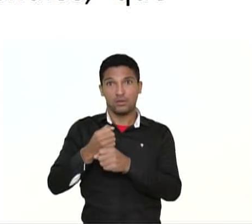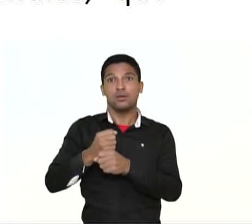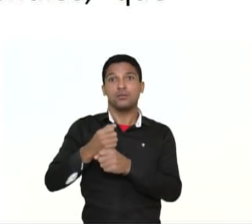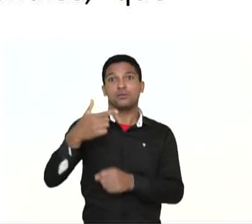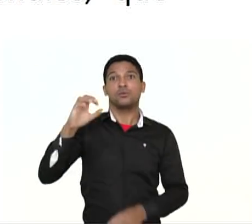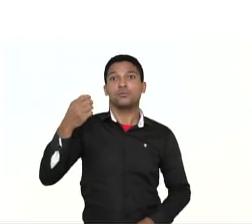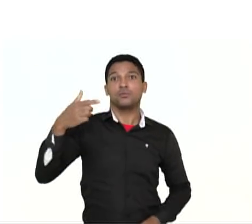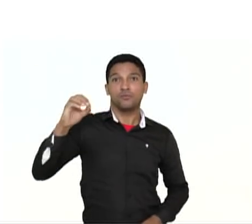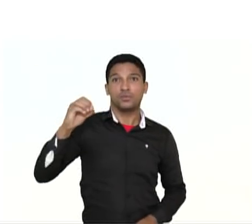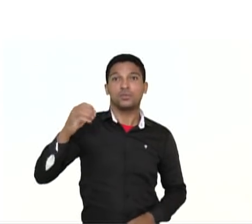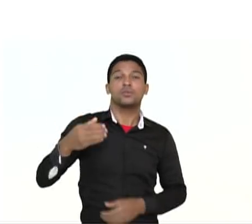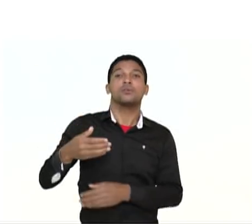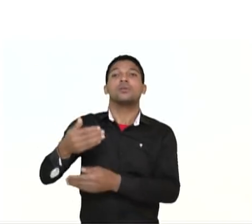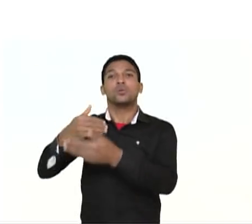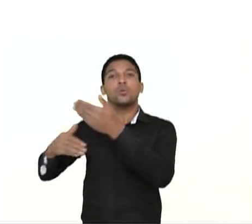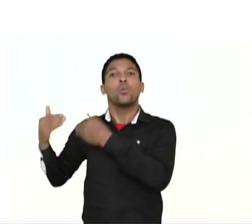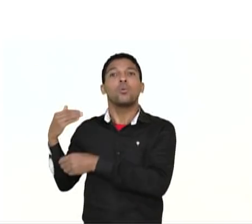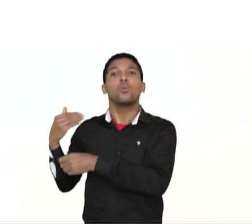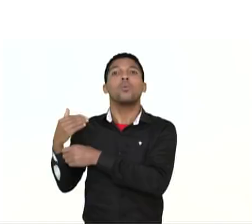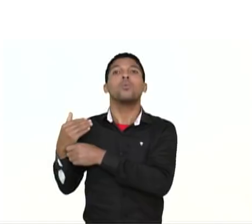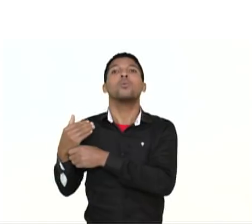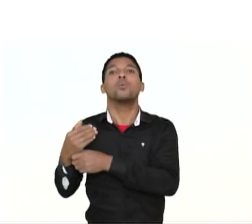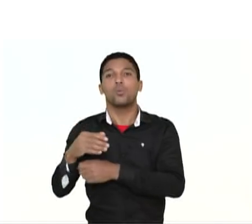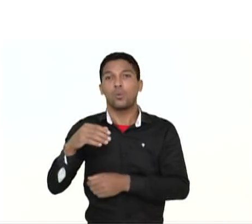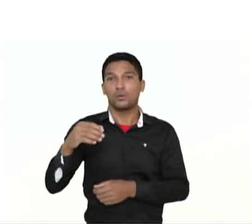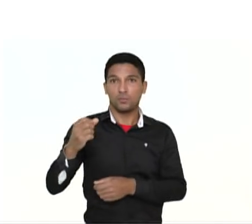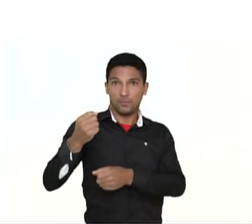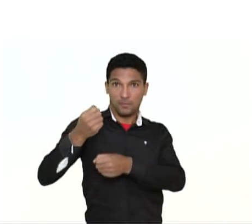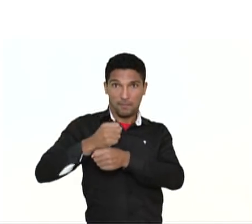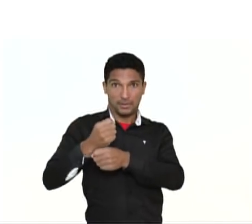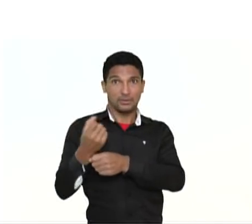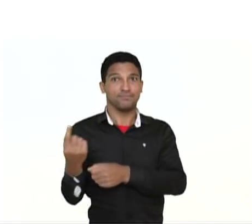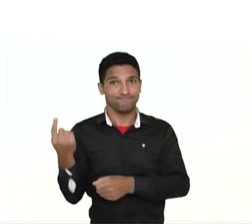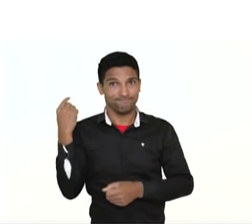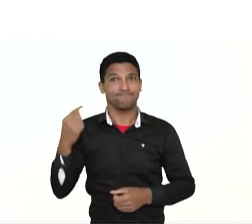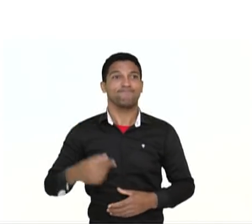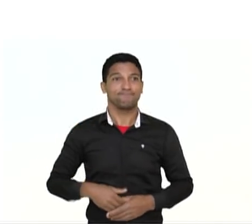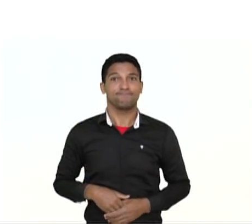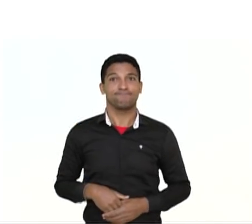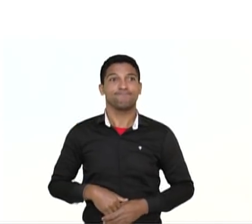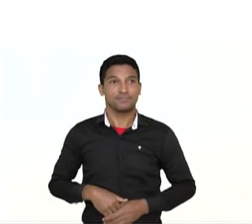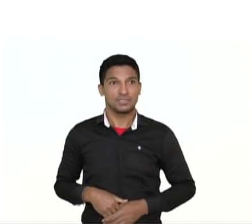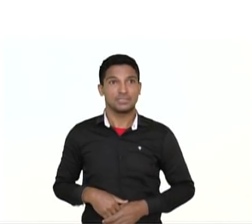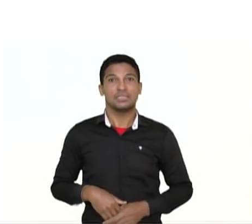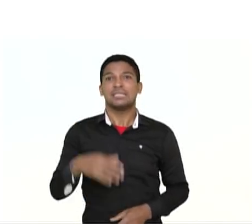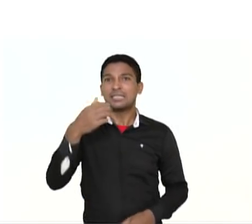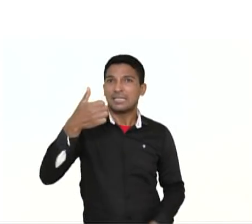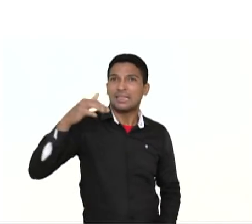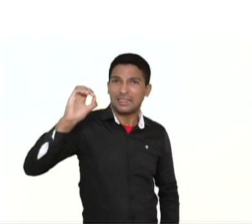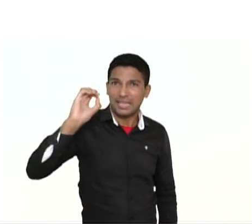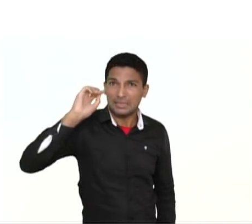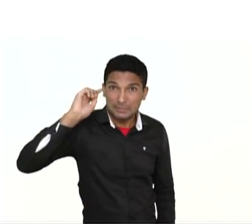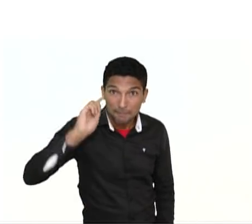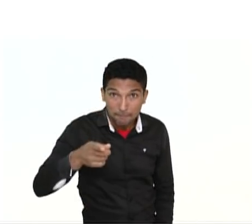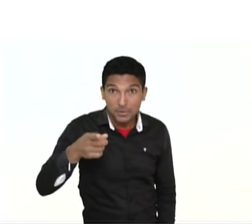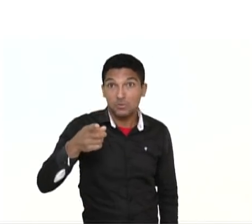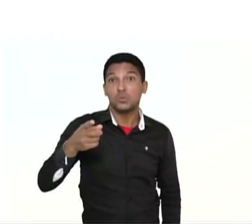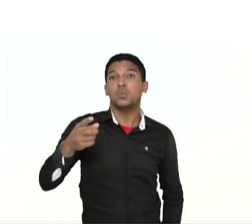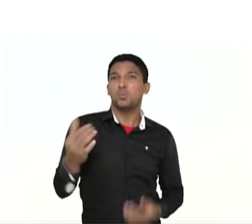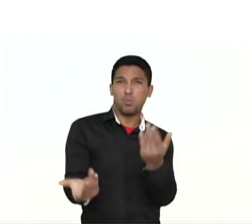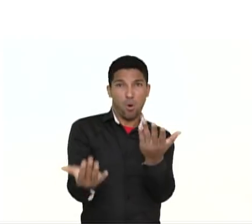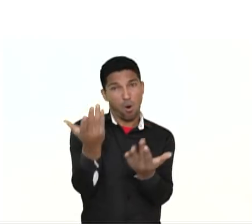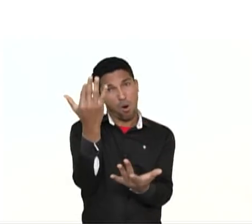mais secos. Mais de 10.000 incêndios foram registrados nos primeiros 10 dias deste mês,